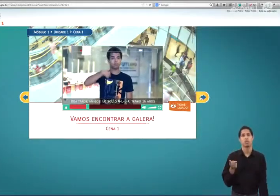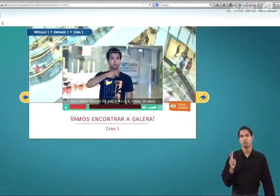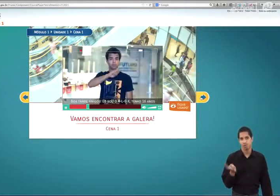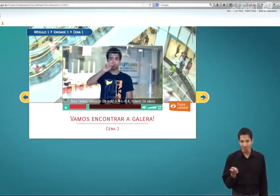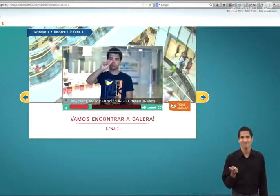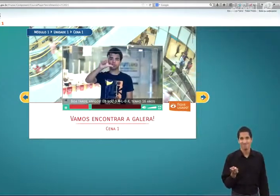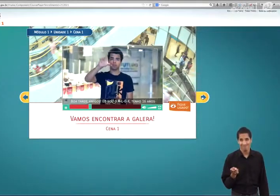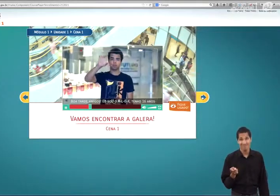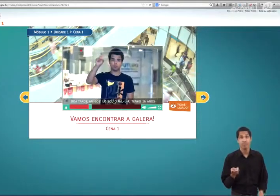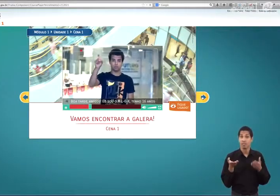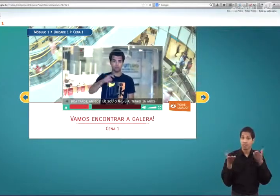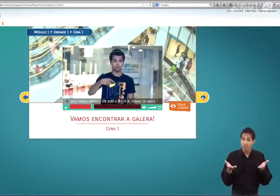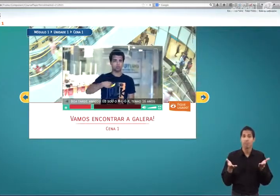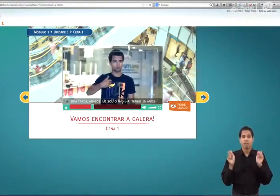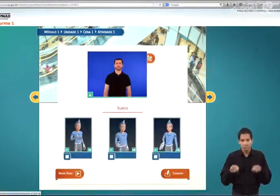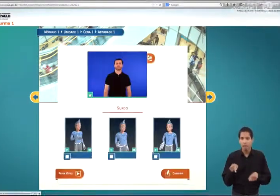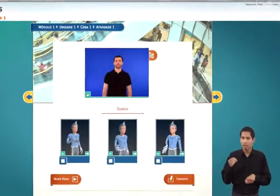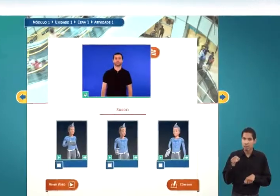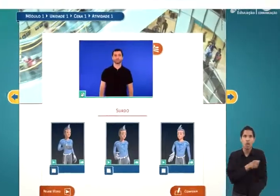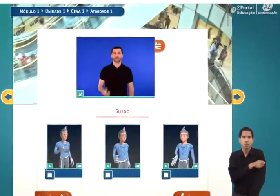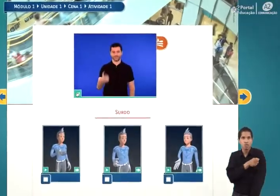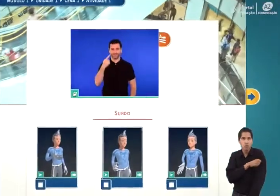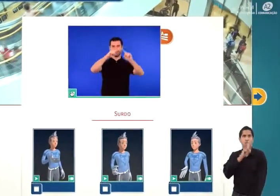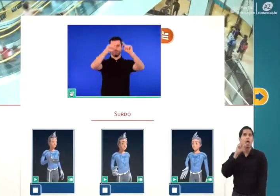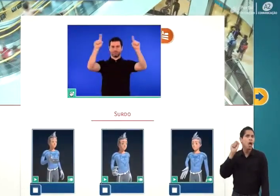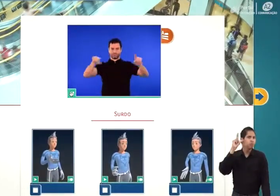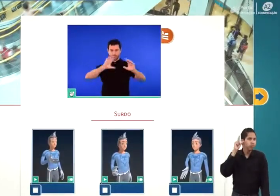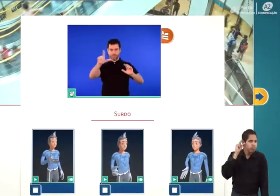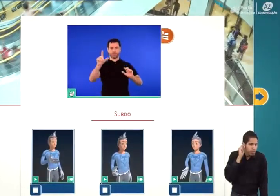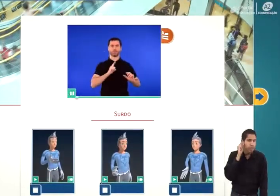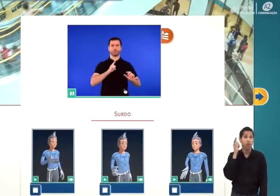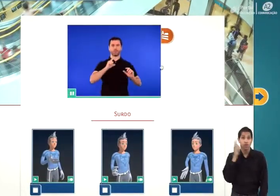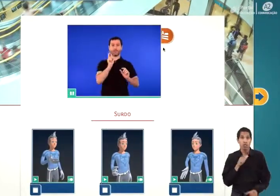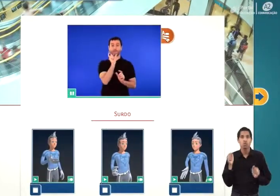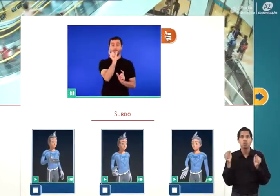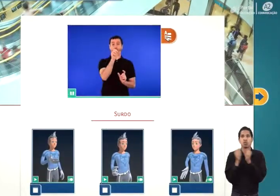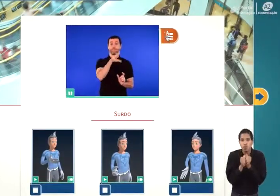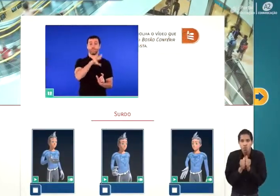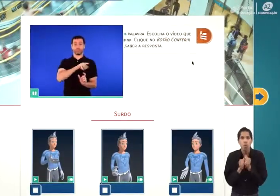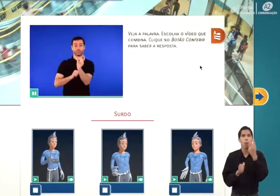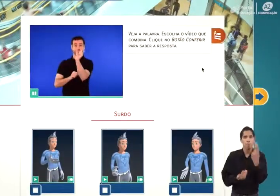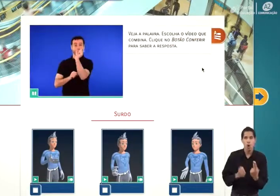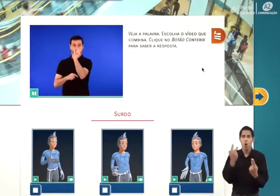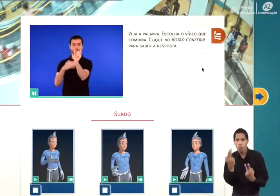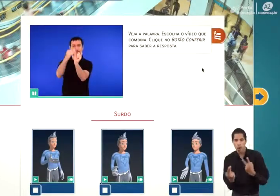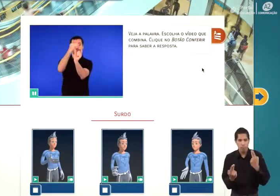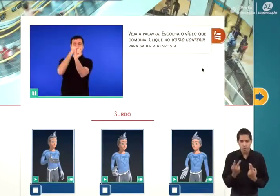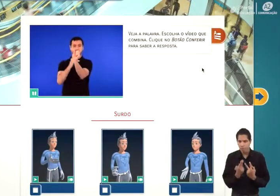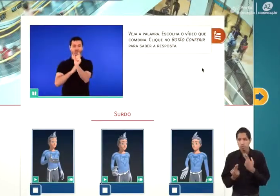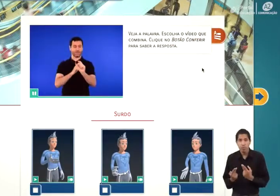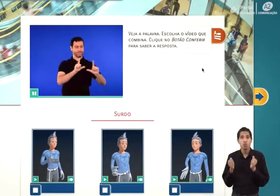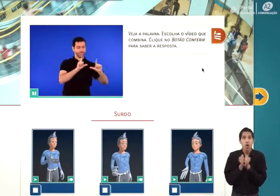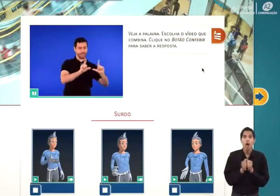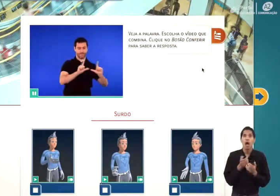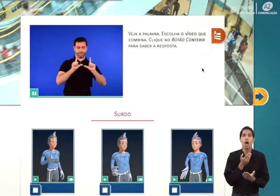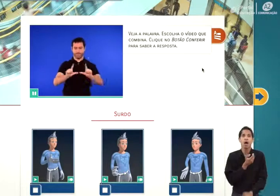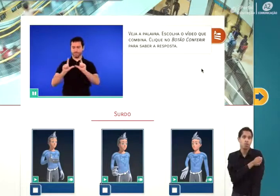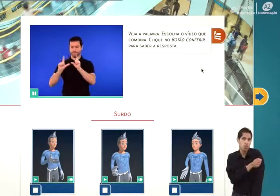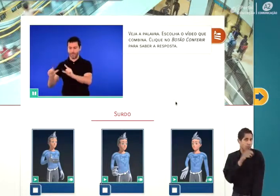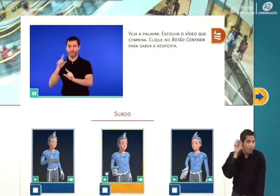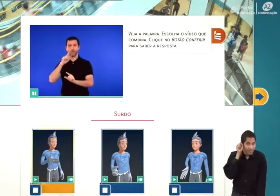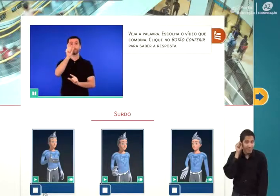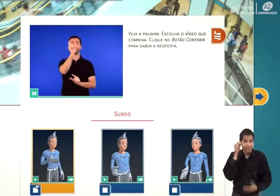2 mil alunos, de forma que esses 2 mil alunos com deficiência auditiva trabalhem em conjunto, em pares, com os alunos ouvintes da